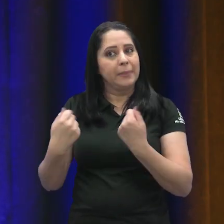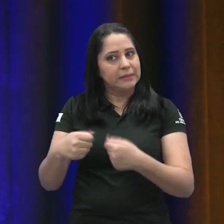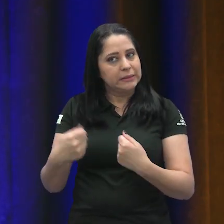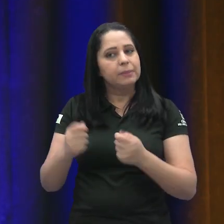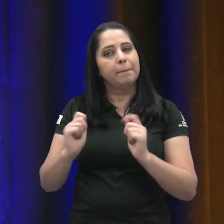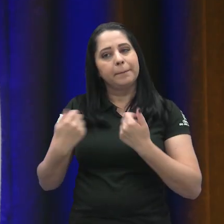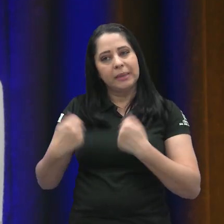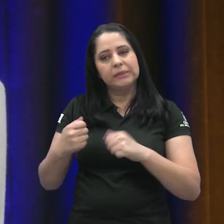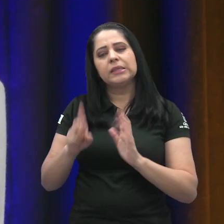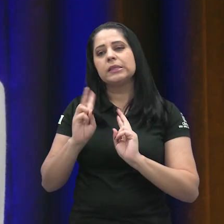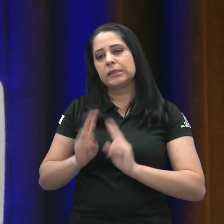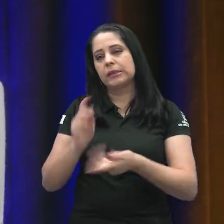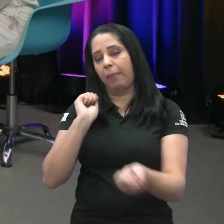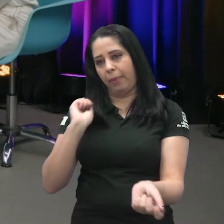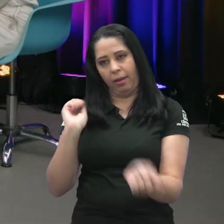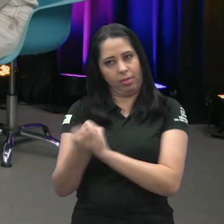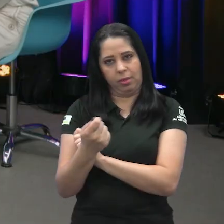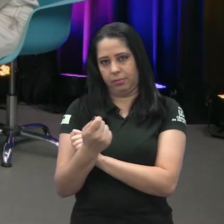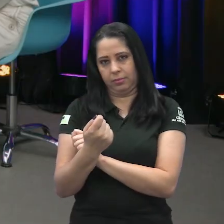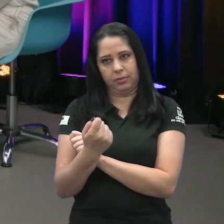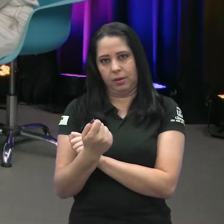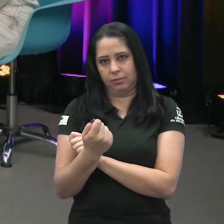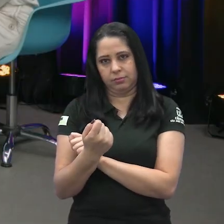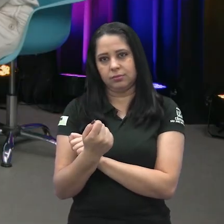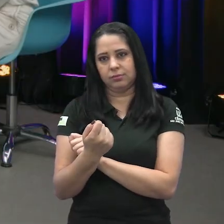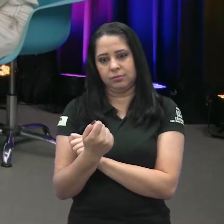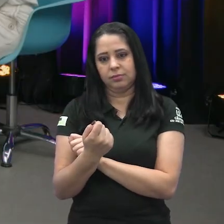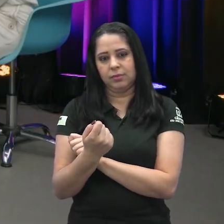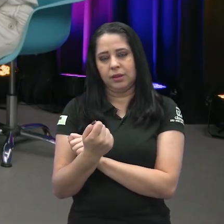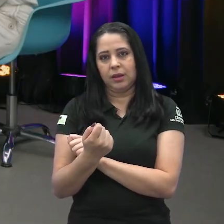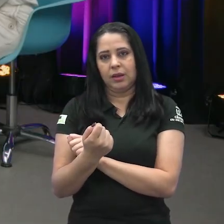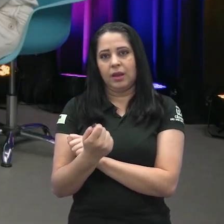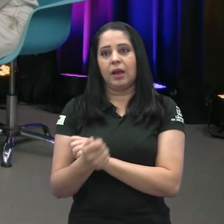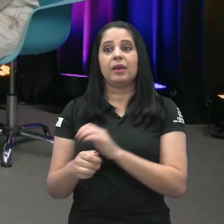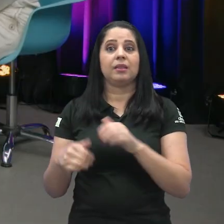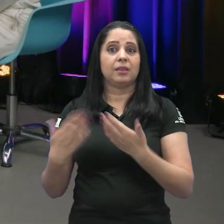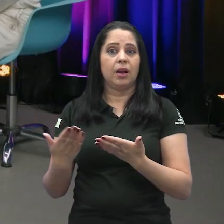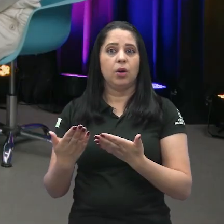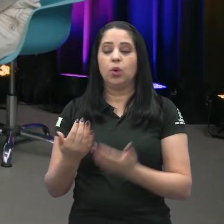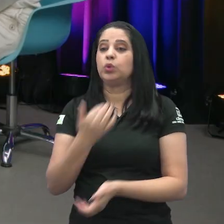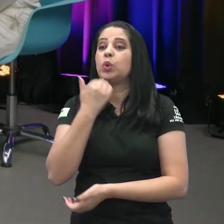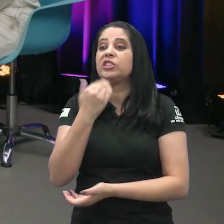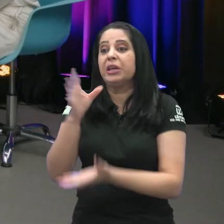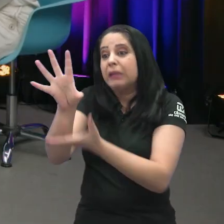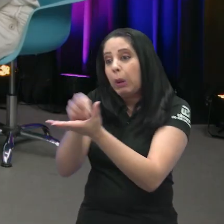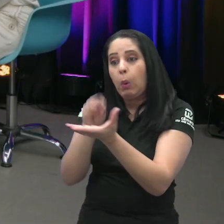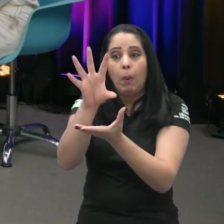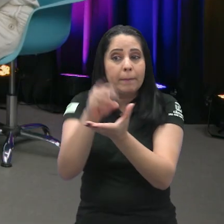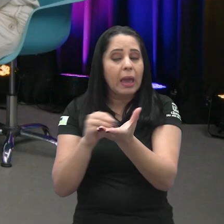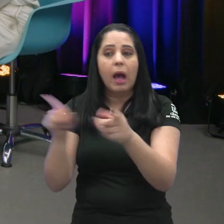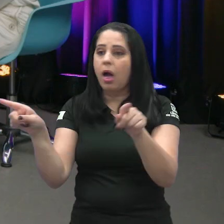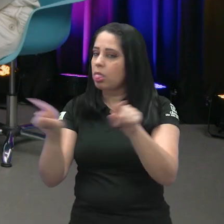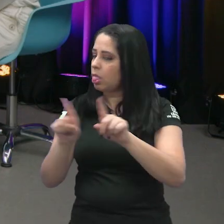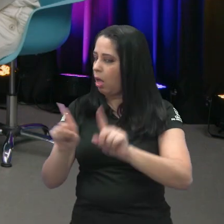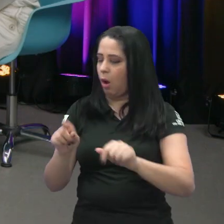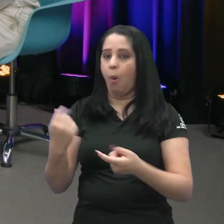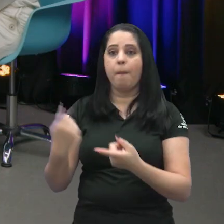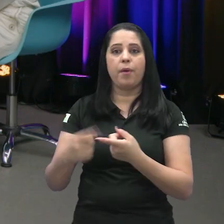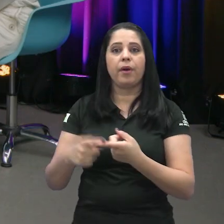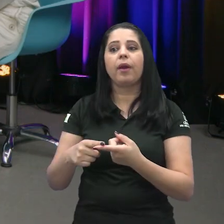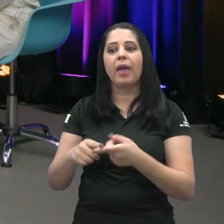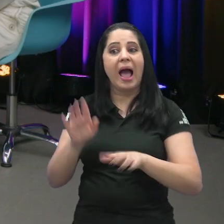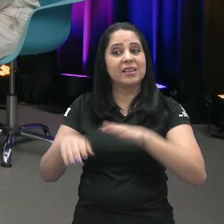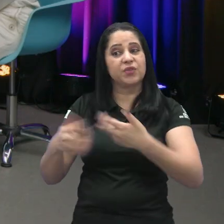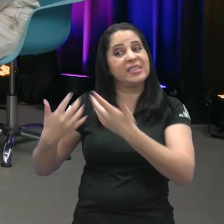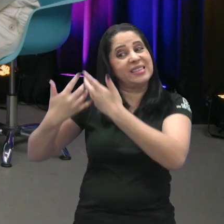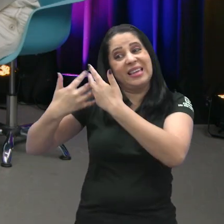questão de adaptação. Né? Não quer dizer que você vai ver o outro e que isso vai funcionar para você. Você tem que encontrar o que funciona melhor para você na